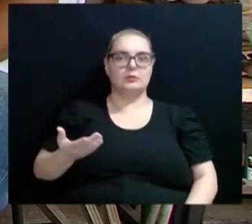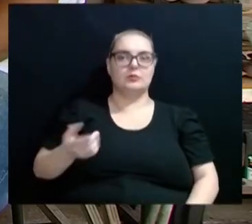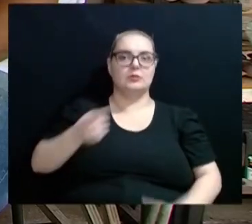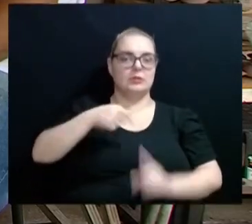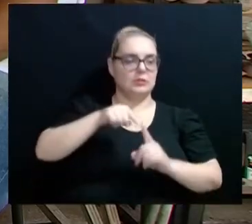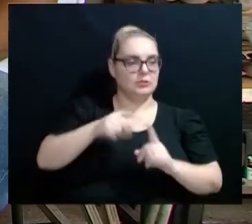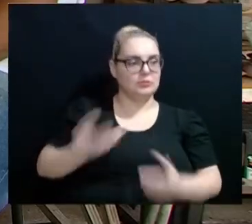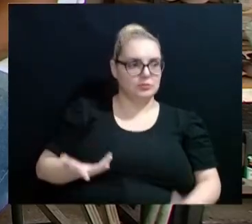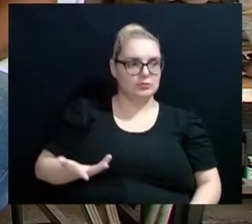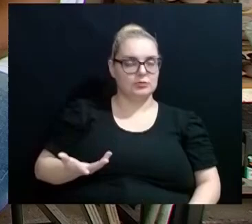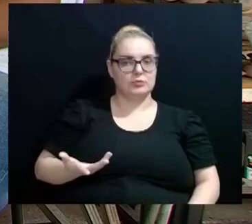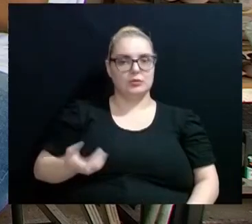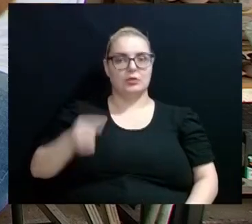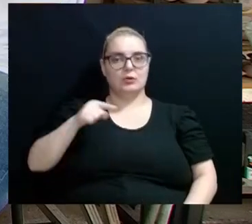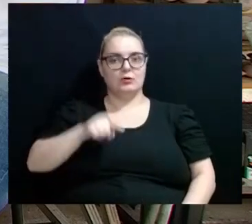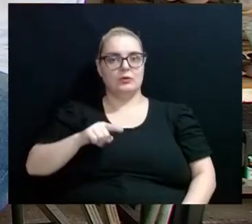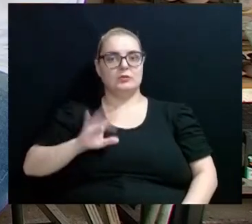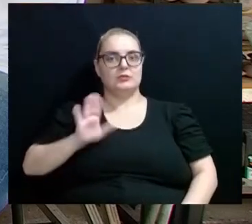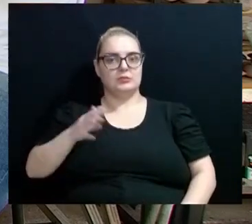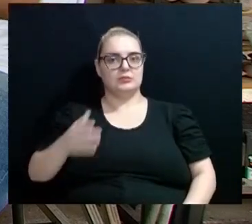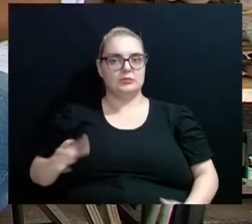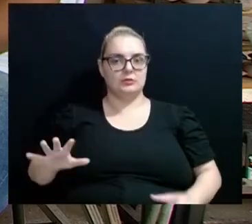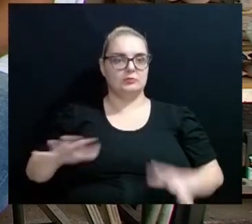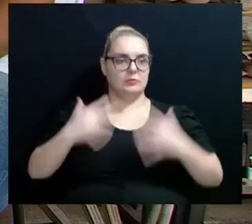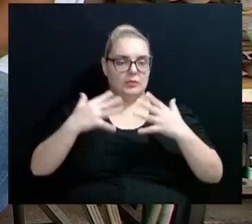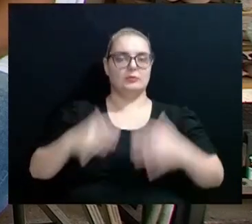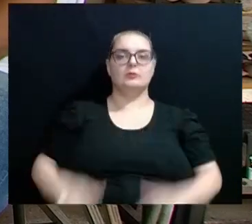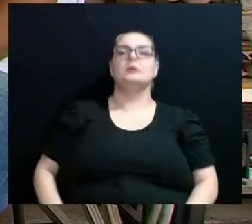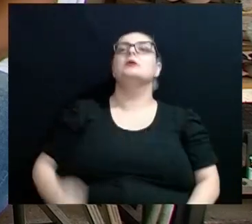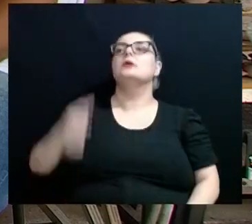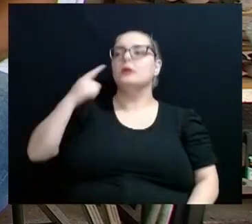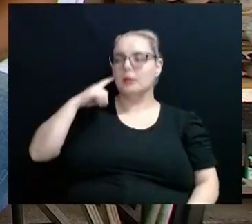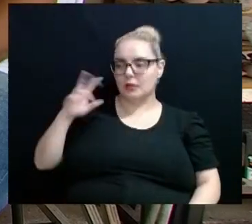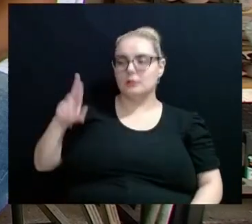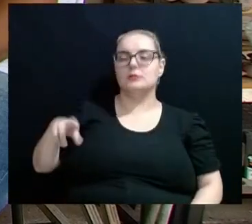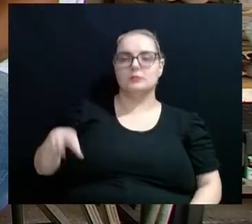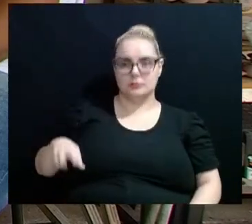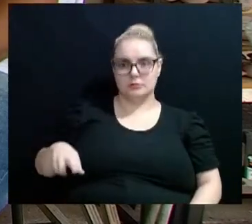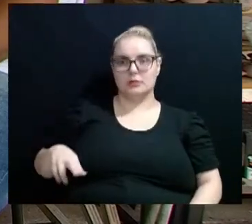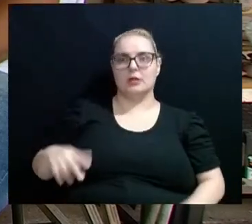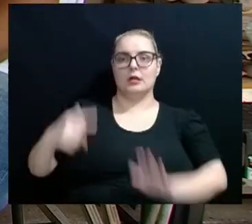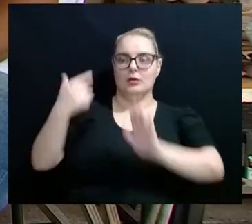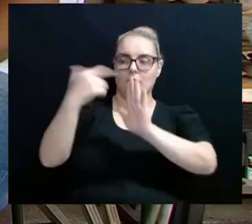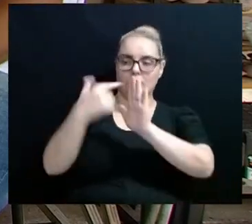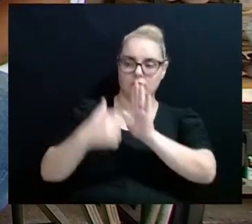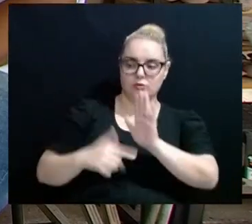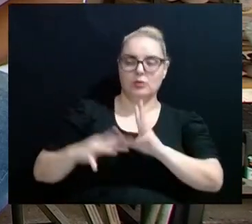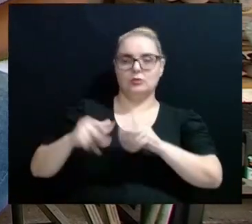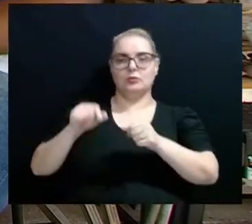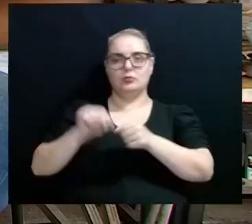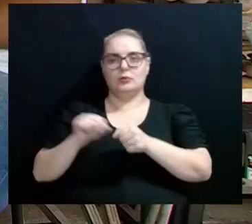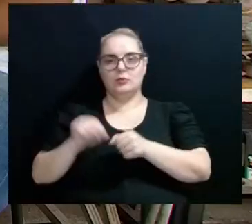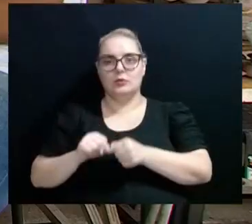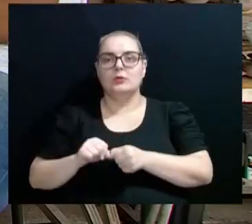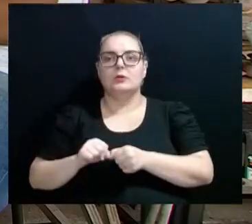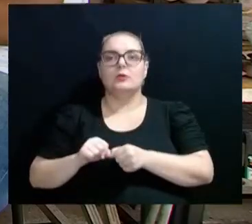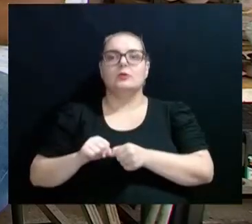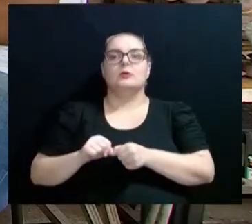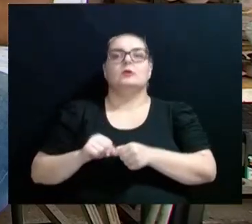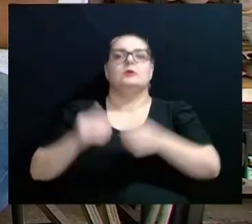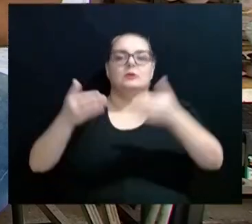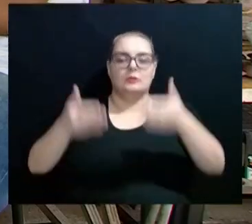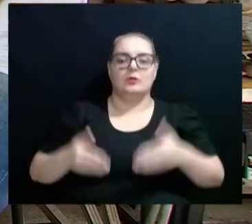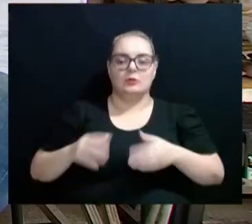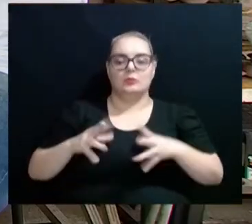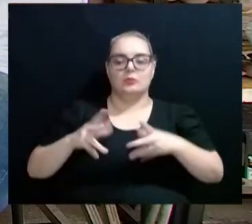para alcançar esse objetivo? Você já se lançou? sim, racionalmente. Sim, Aí eu coloquei a lista do que eu